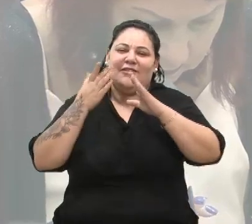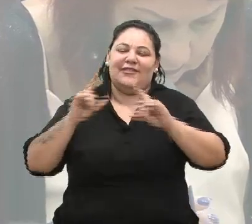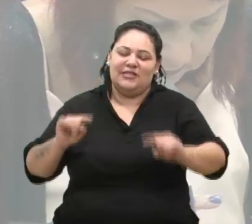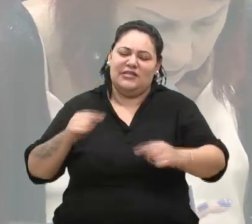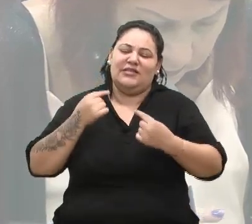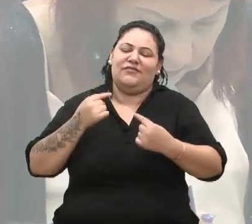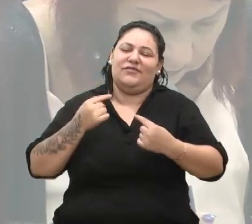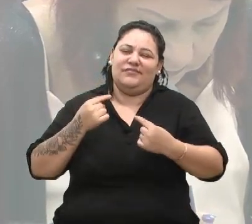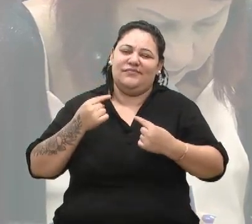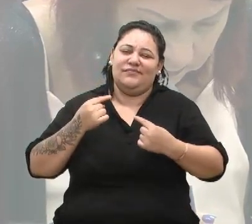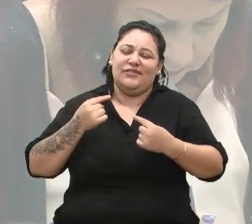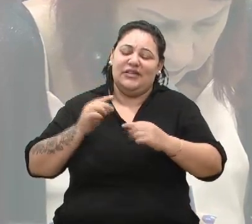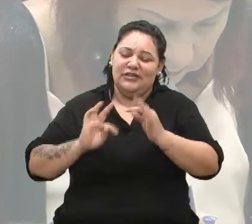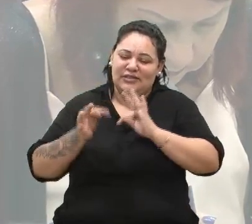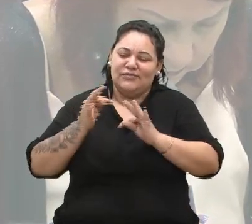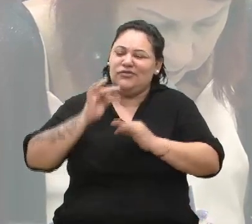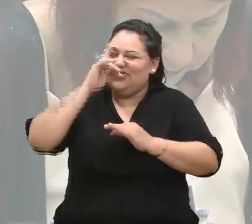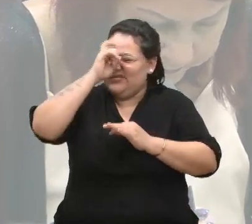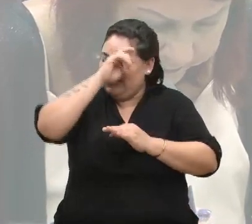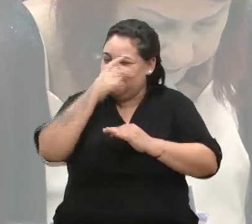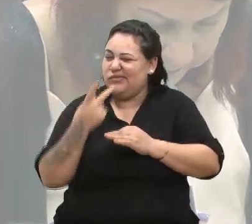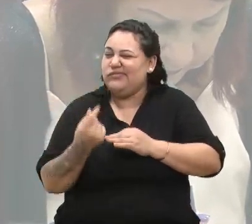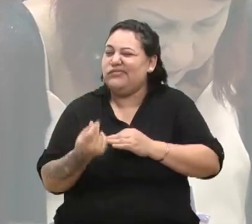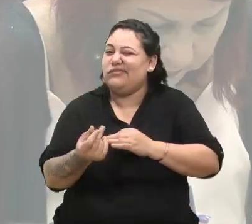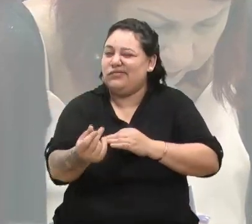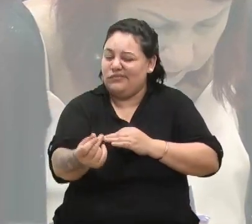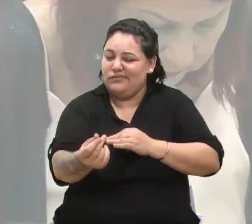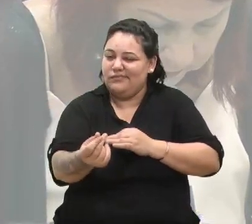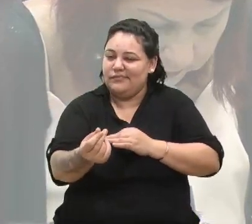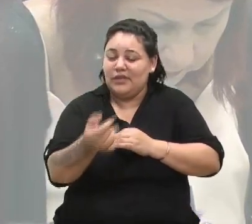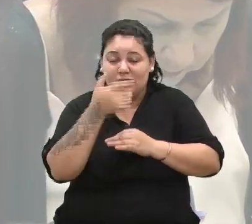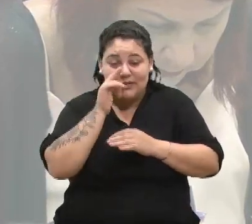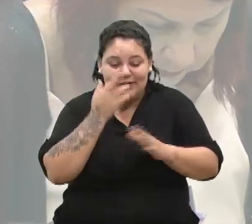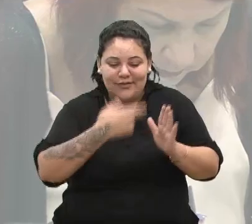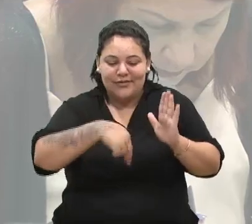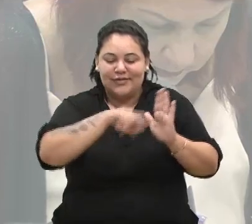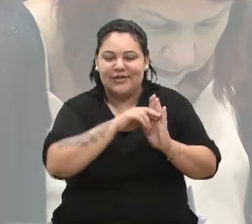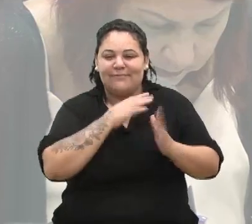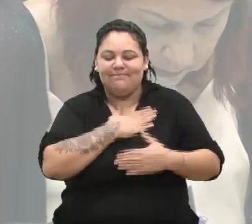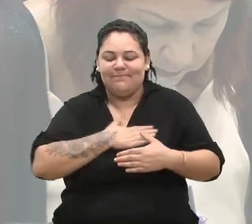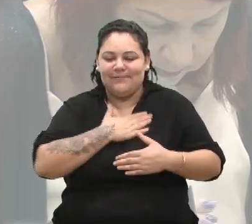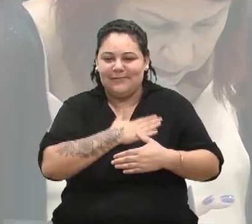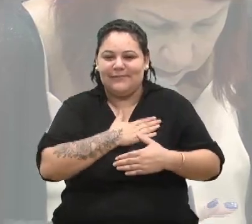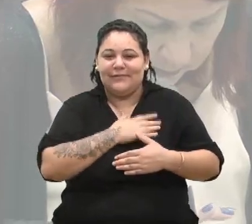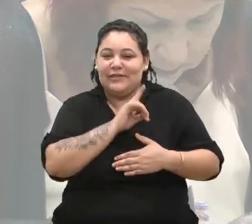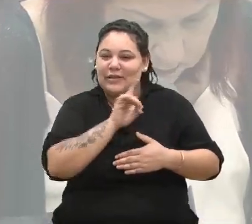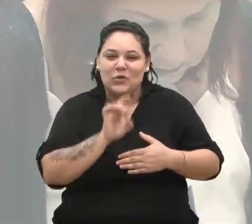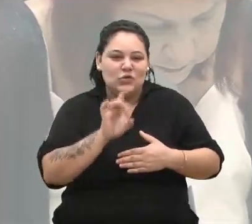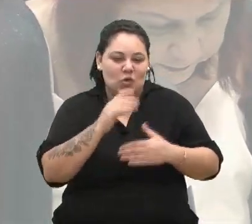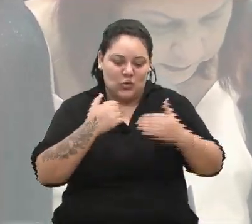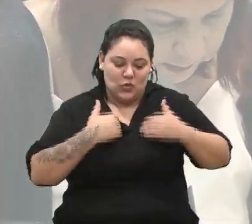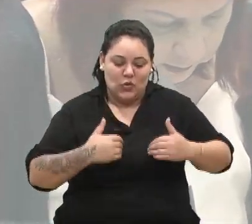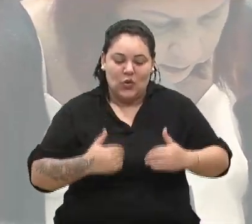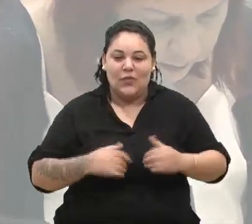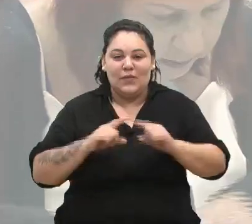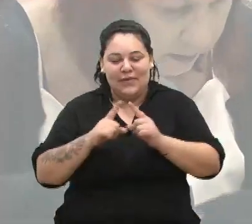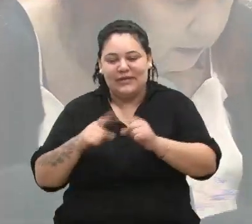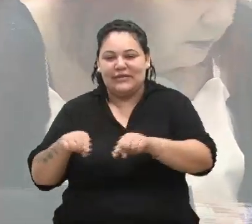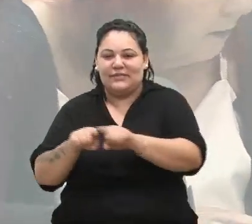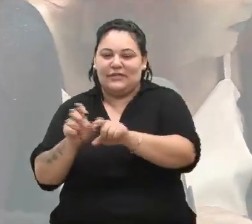tratamento, alcançando resultados satisfatórios, não só do ponto de vista físico, mas também